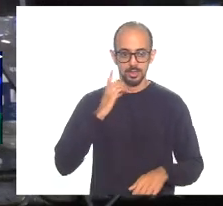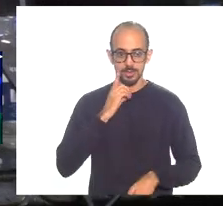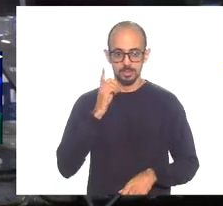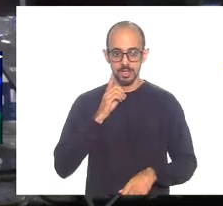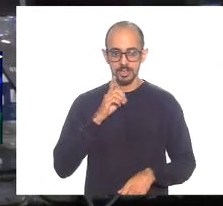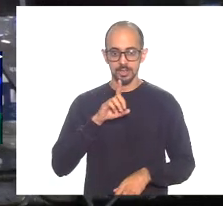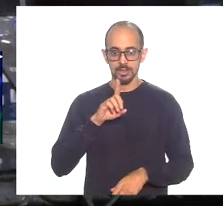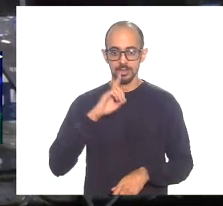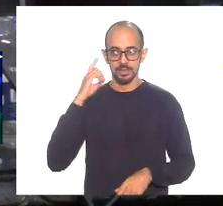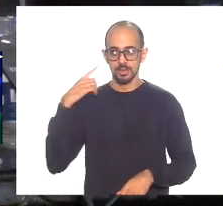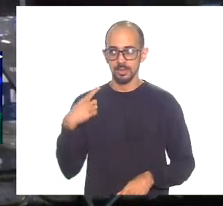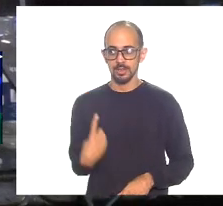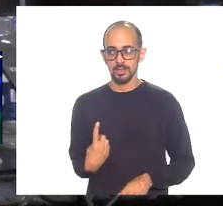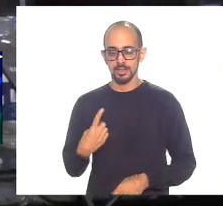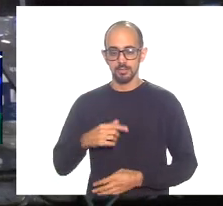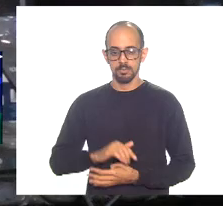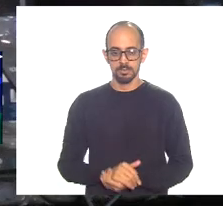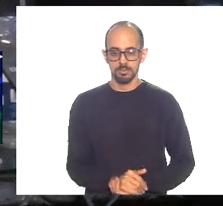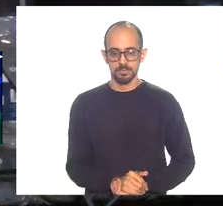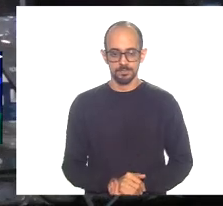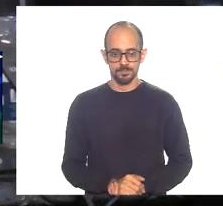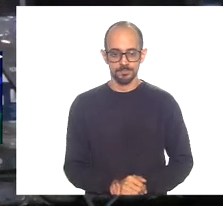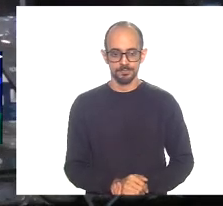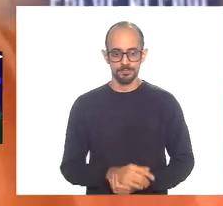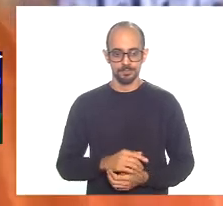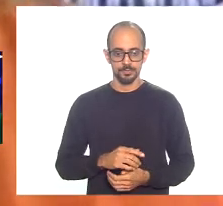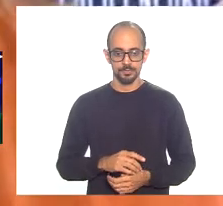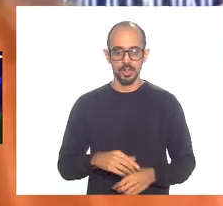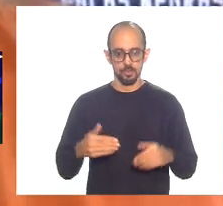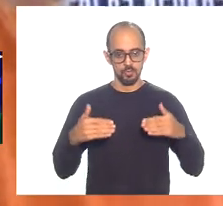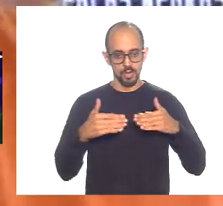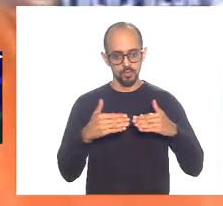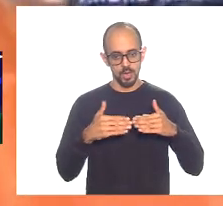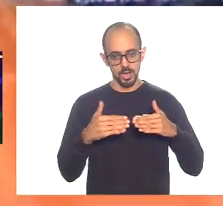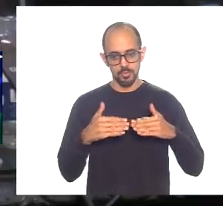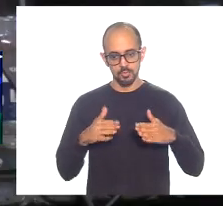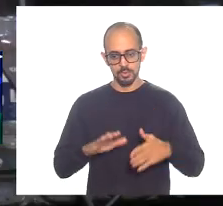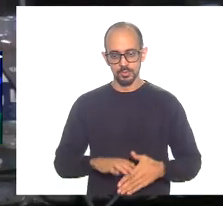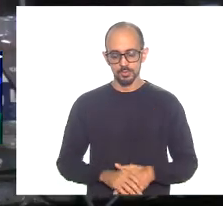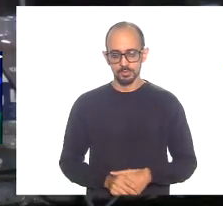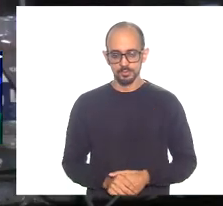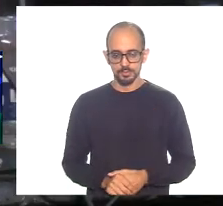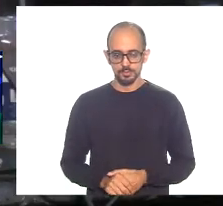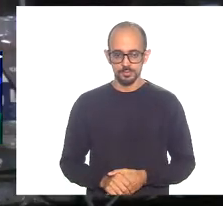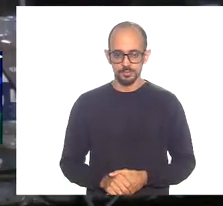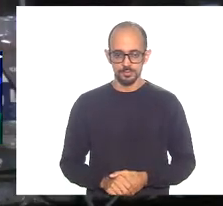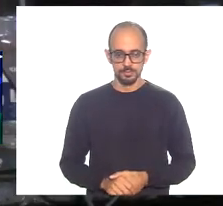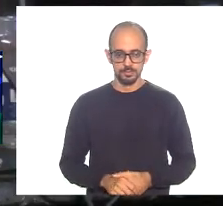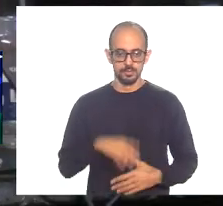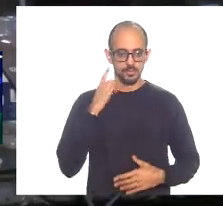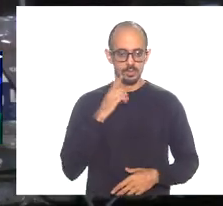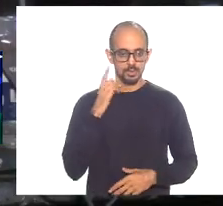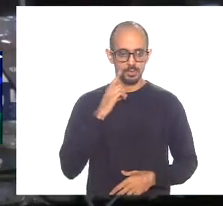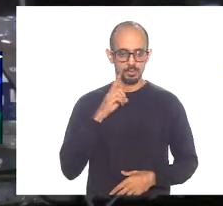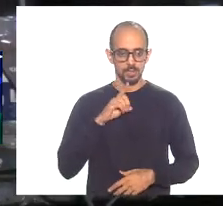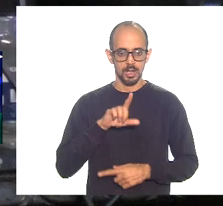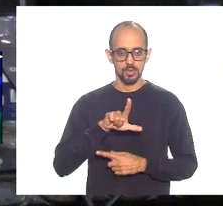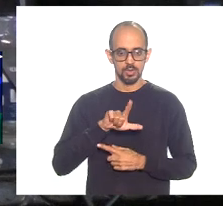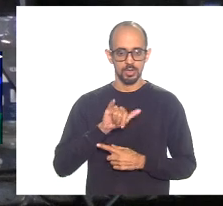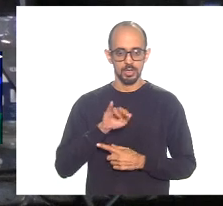Dani Monteiro o deputado favorável favorável Deputado Daniel